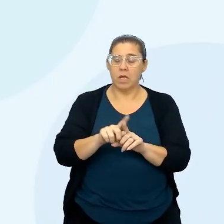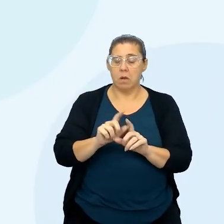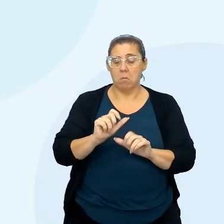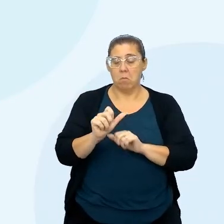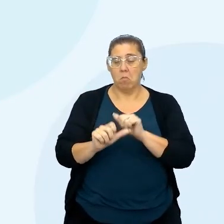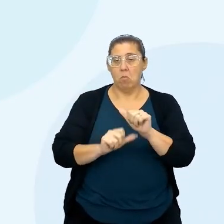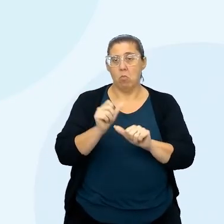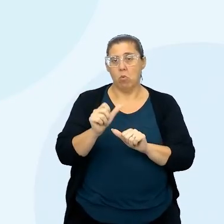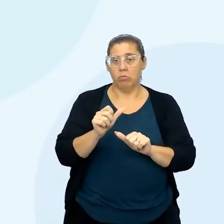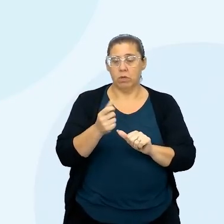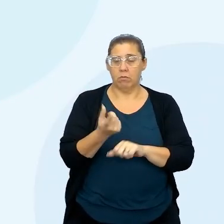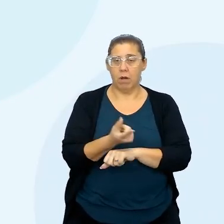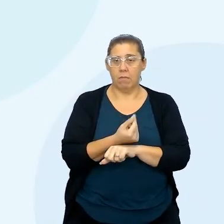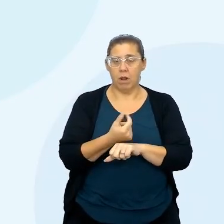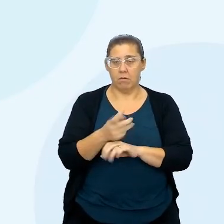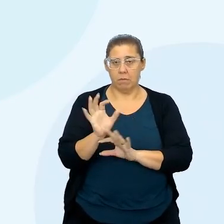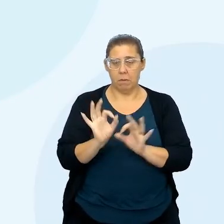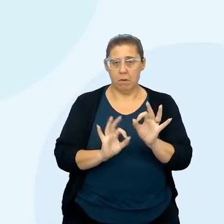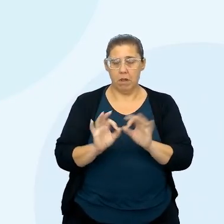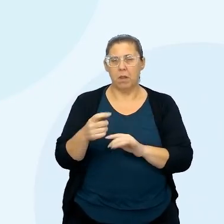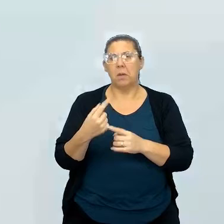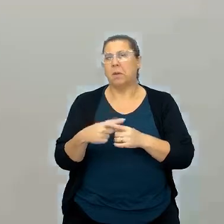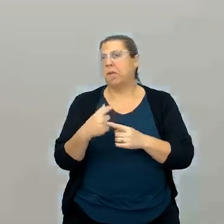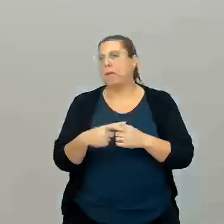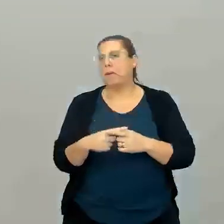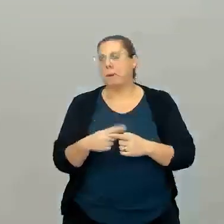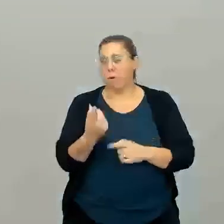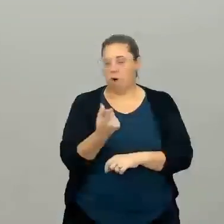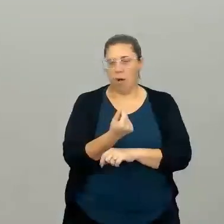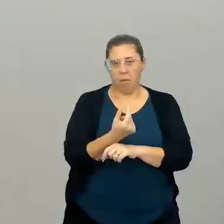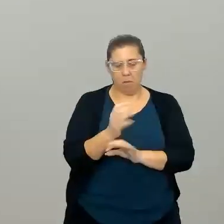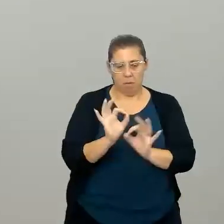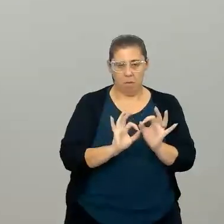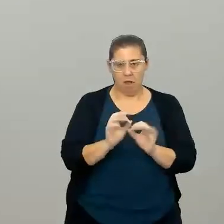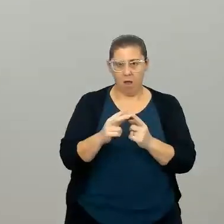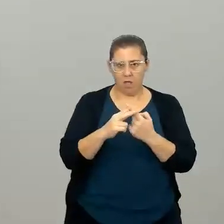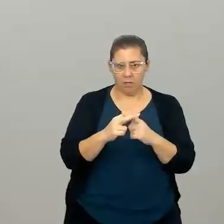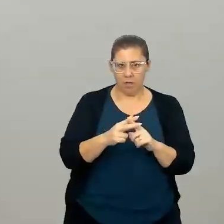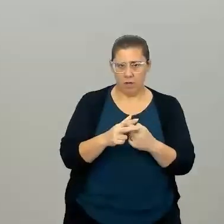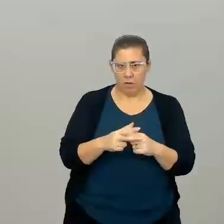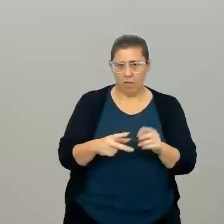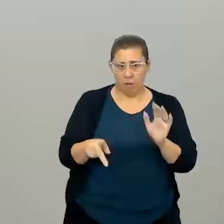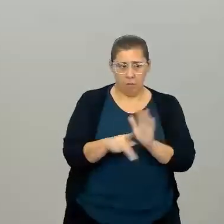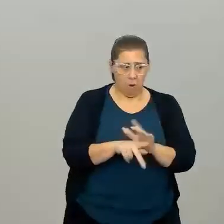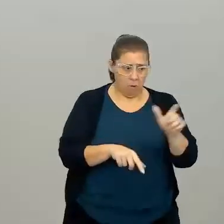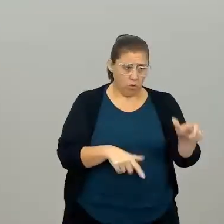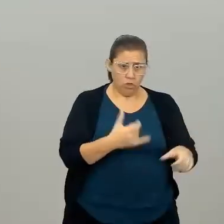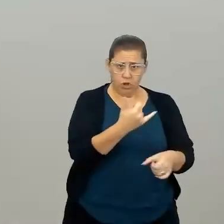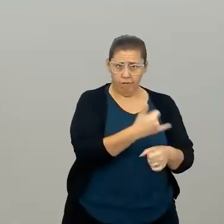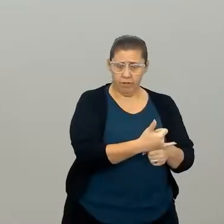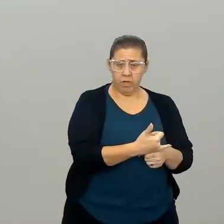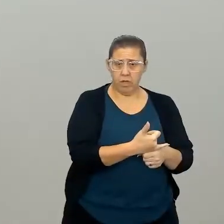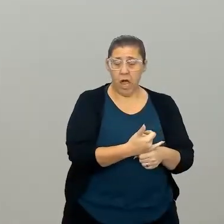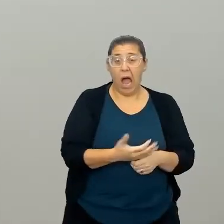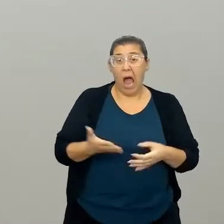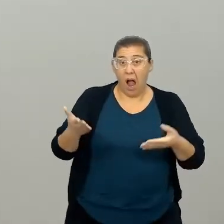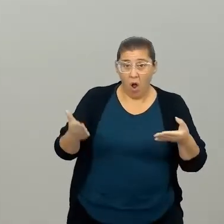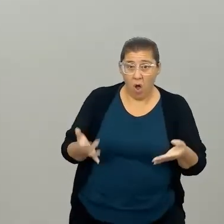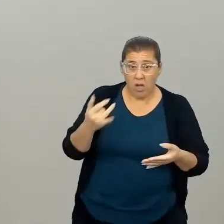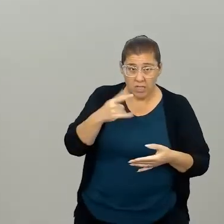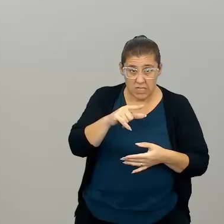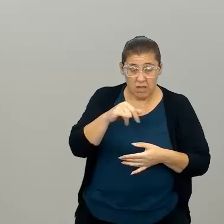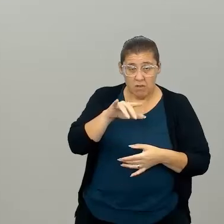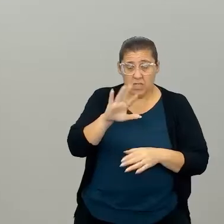do qual o capitalismo foi criado. Porque quando o capitalismo foi criado, as ferramentas pertenciam ao patrão. Agora, se você